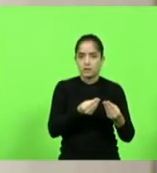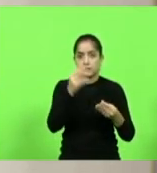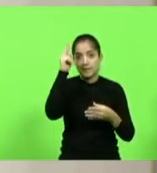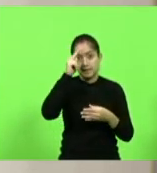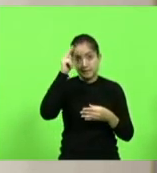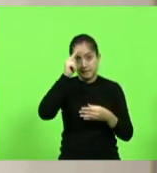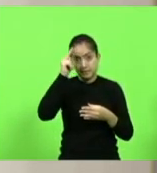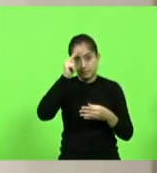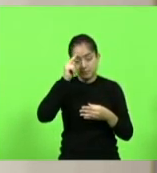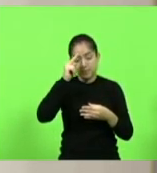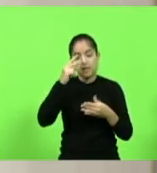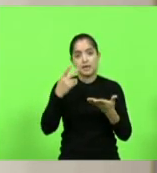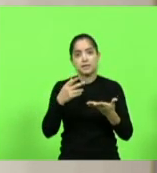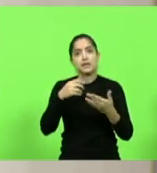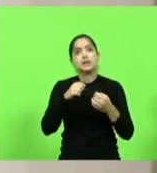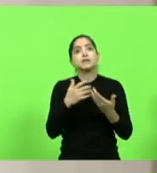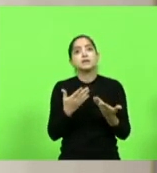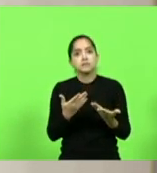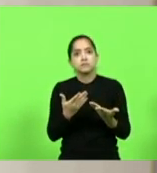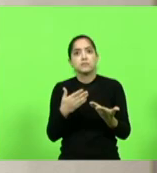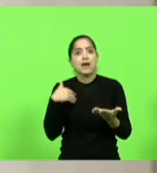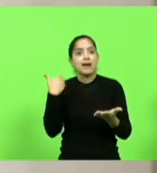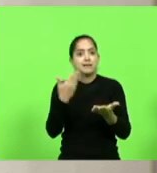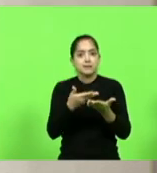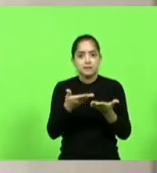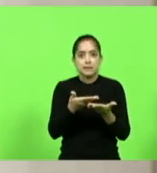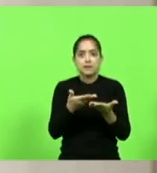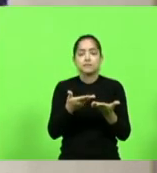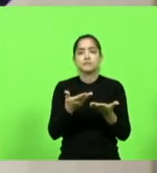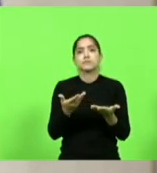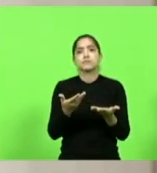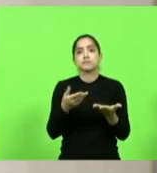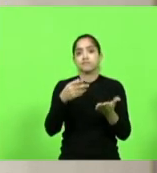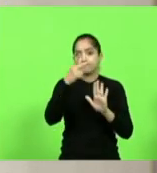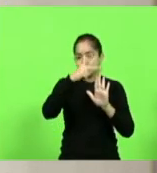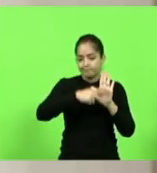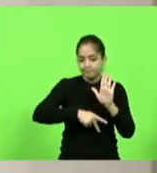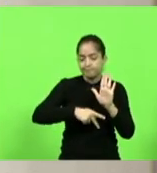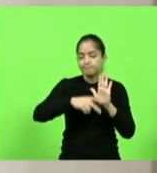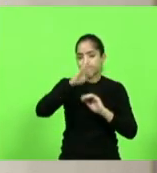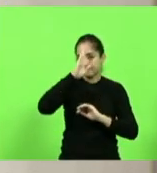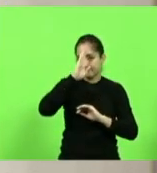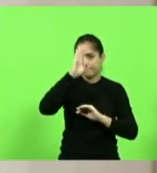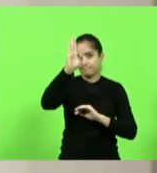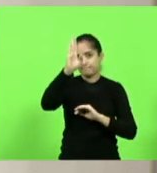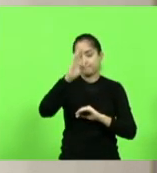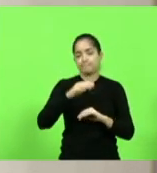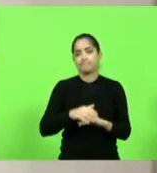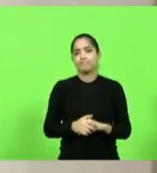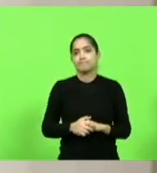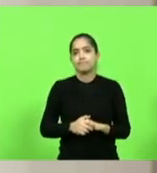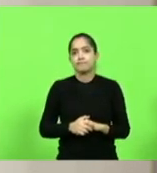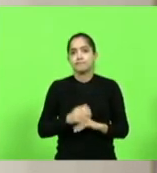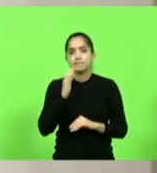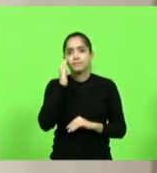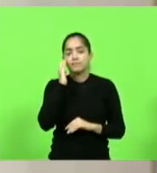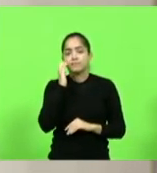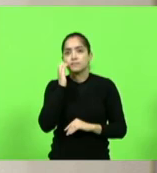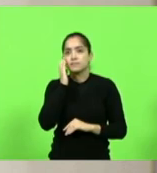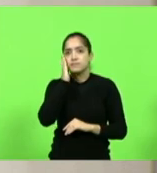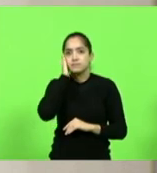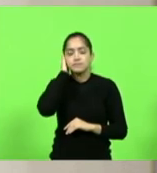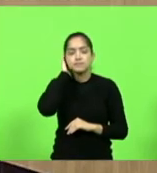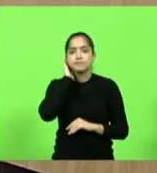lembrá-lo todas as sessões até a devolução, porque esse projeto é prioridade de Santa Catarina. Obrigado, senhor